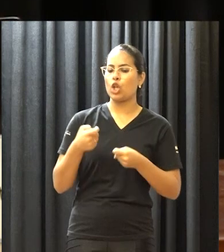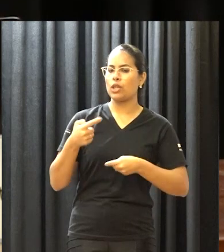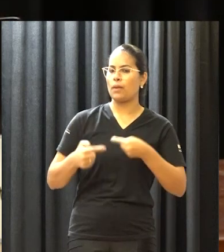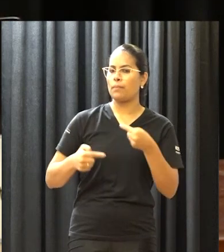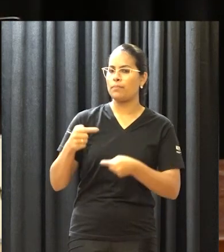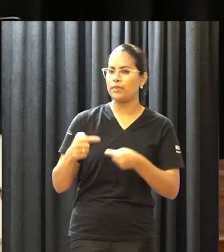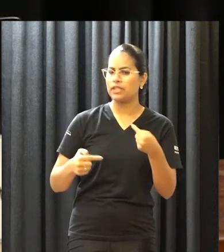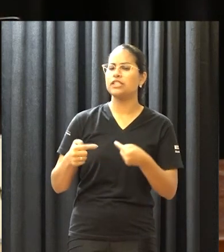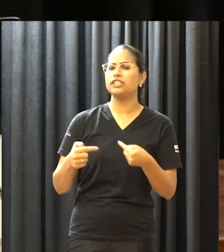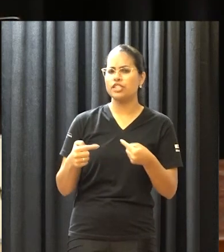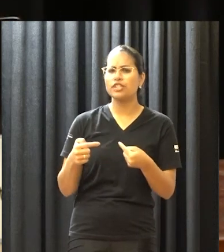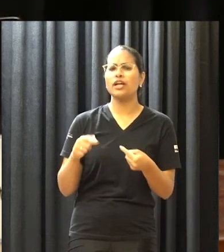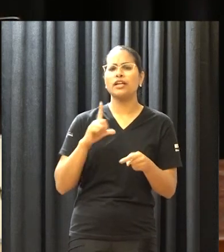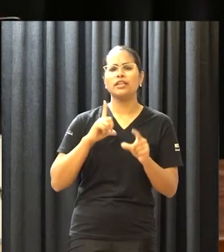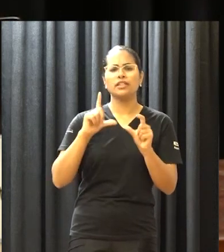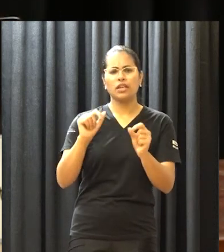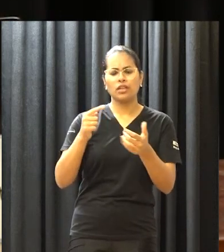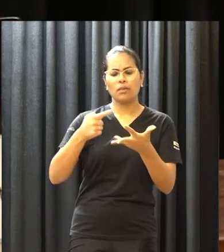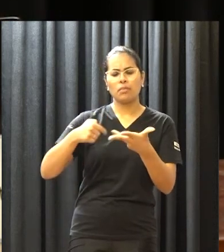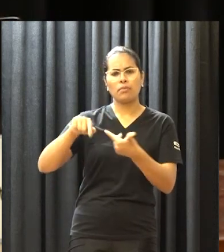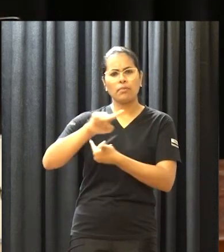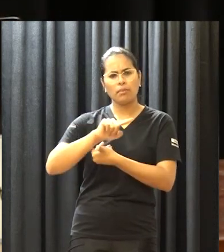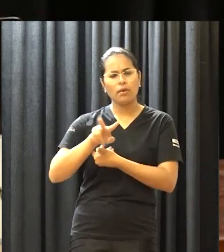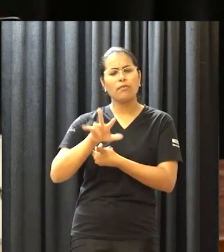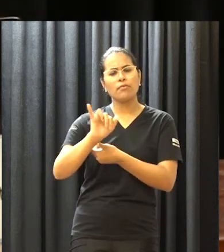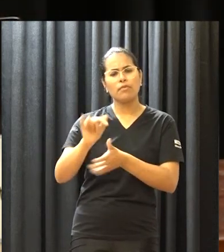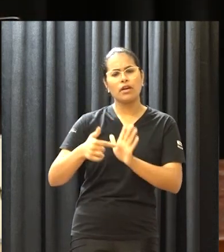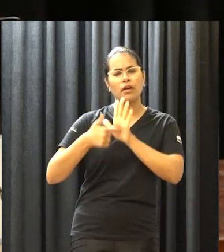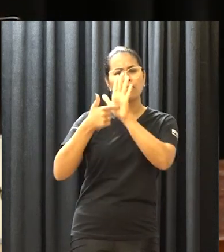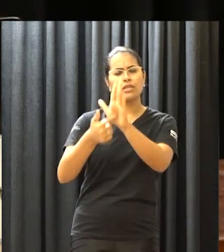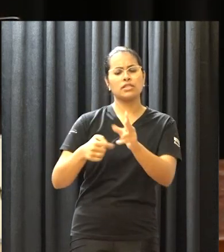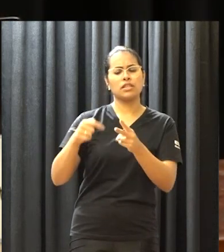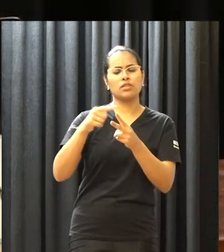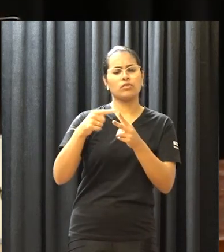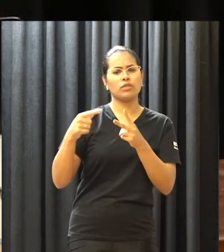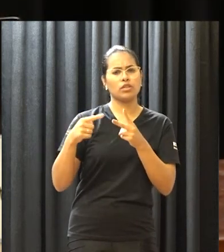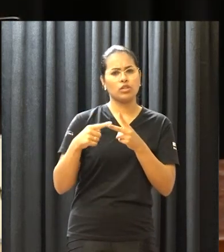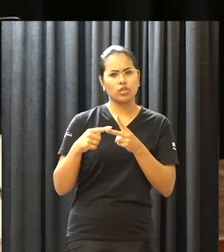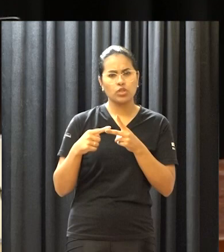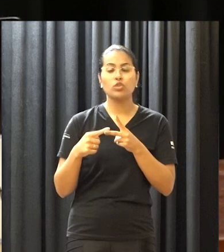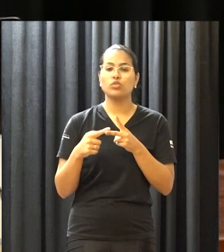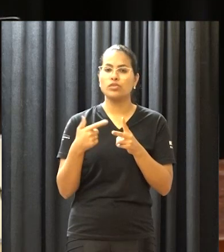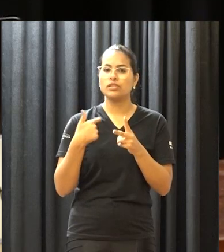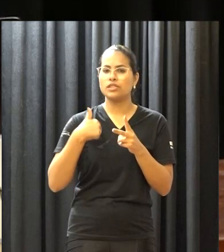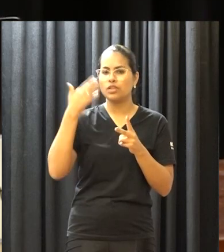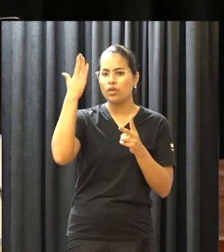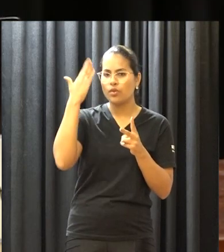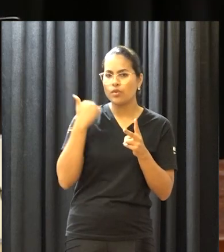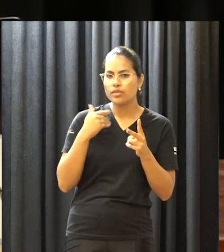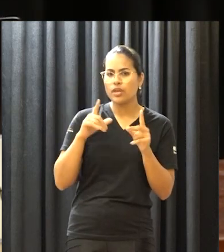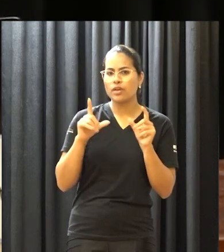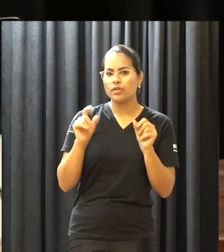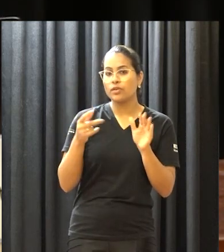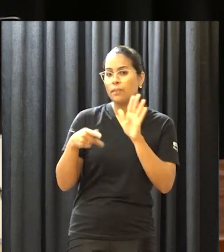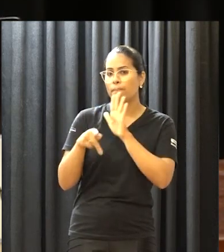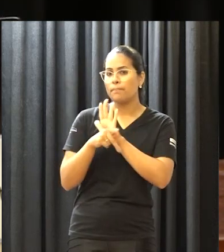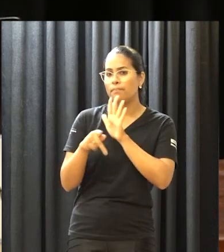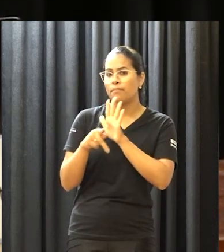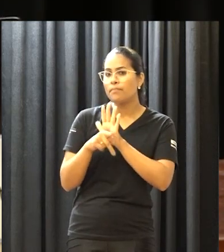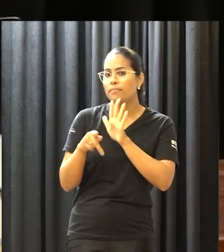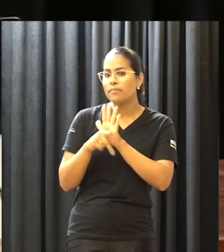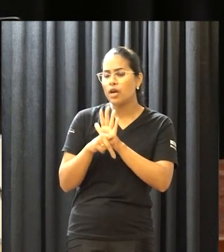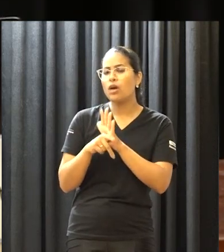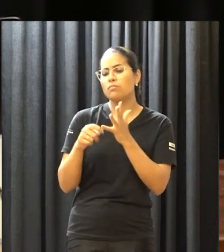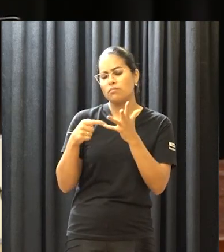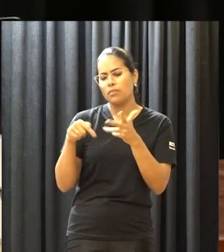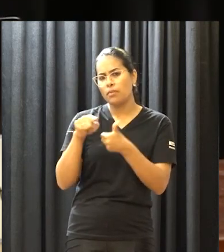as quais serão sumariamente apresentadas em dois pontos, embora eu reconheça a existência de mais elementos